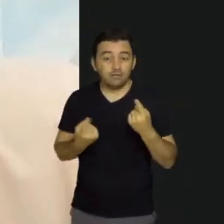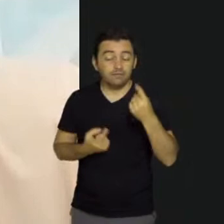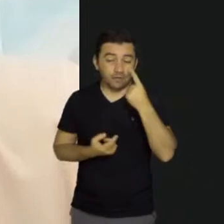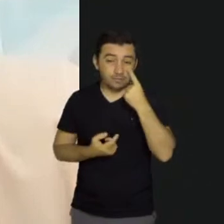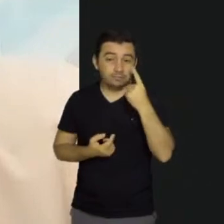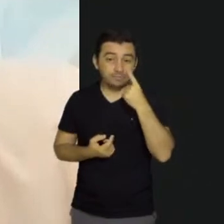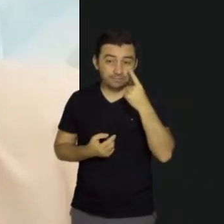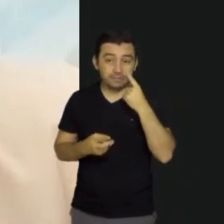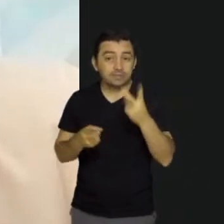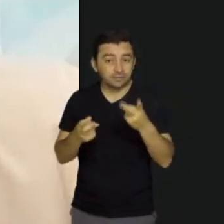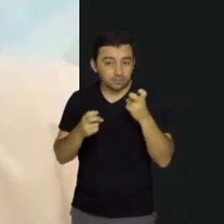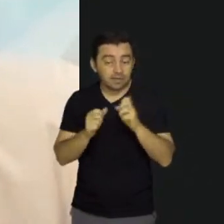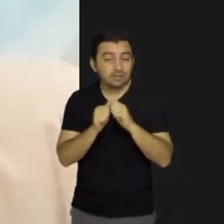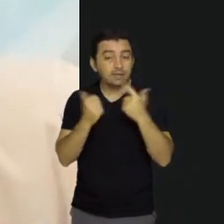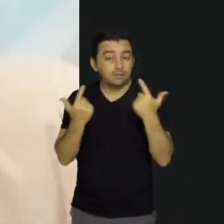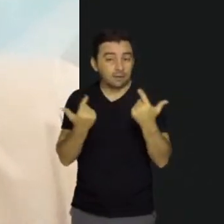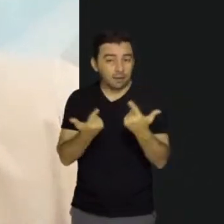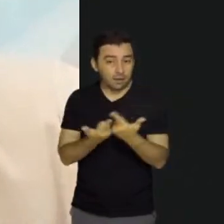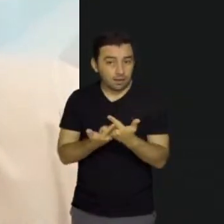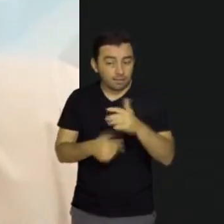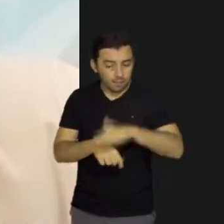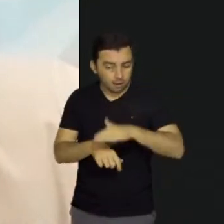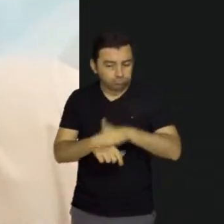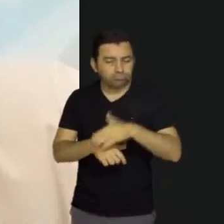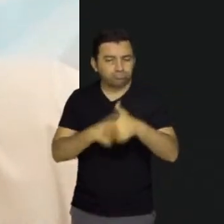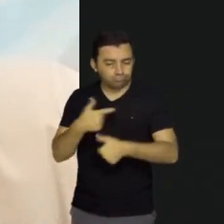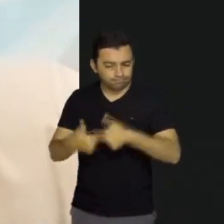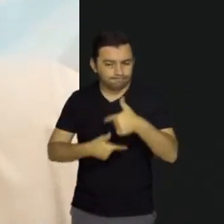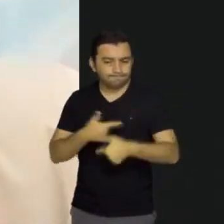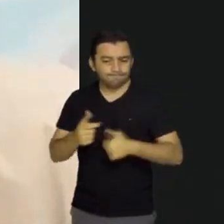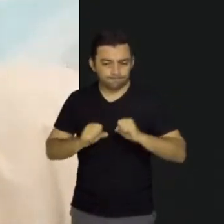a Assembleia Legislativa ela faz sua parte, né?